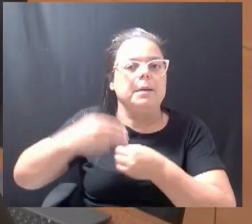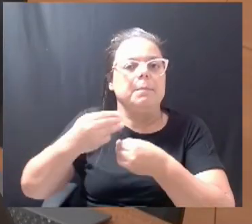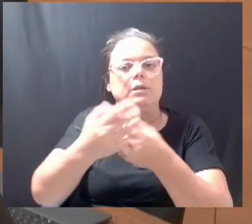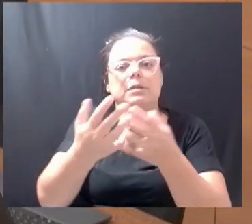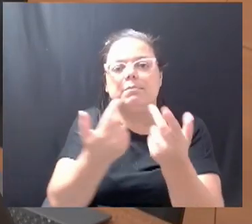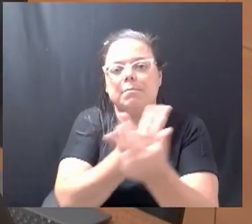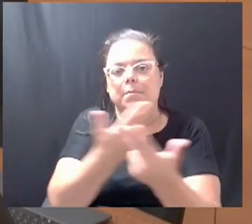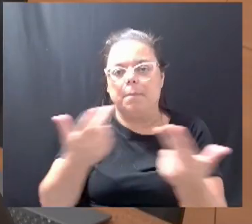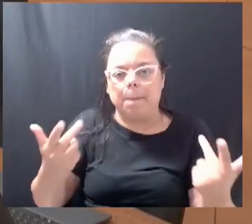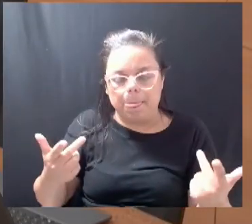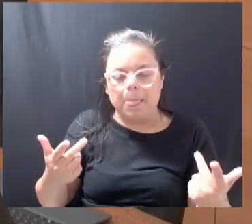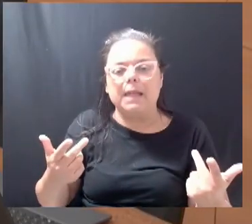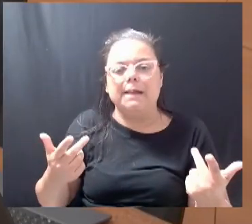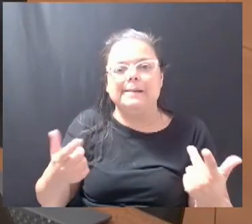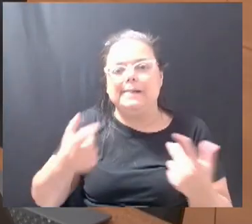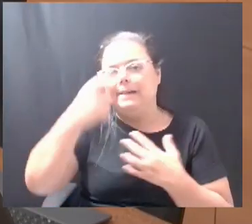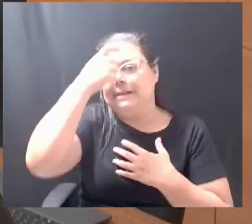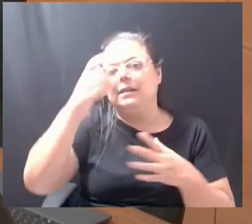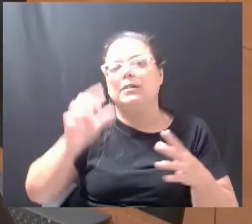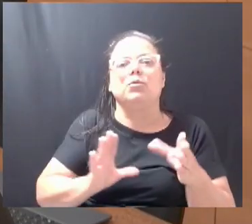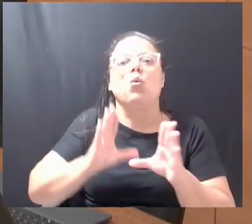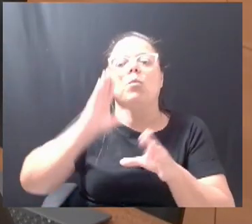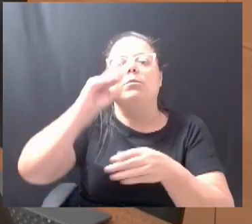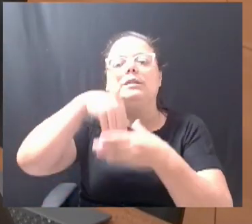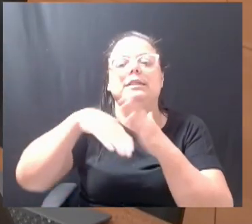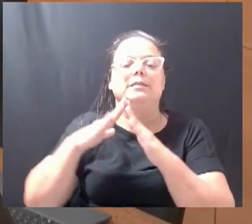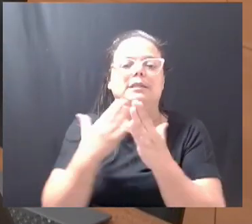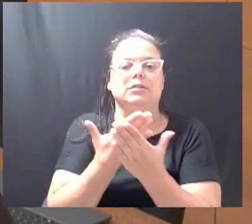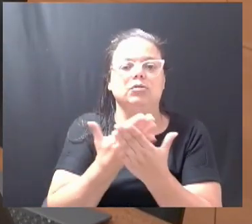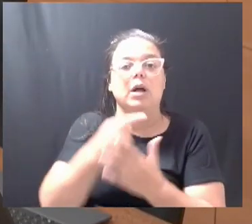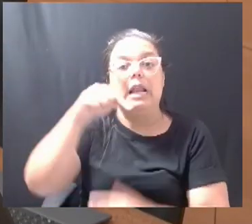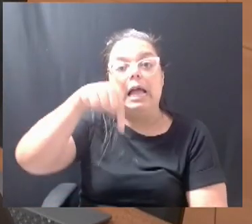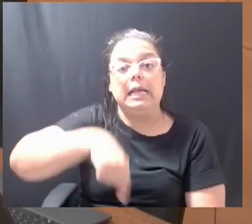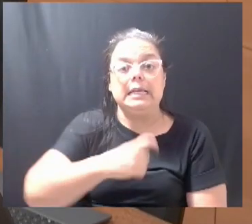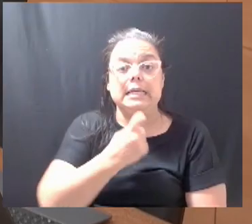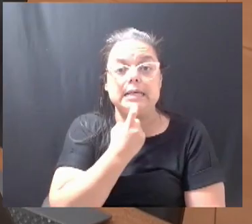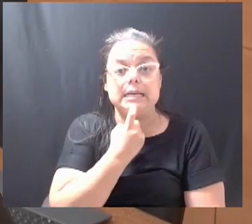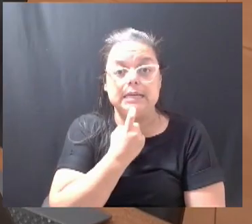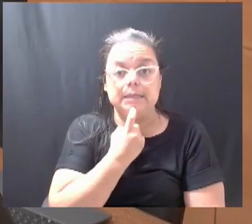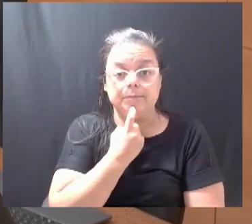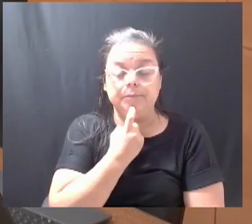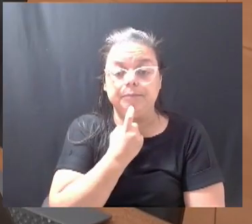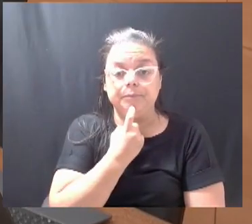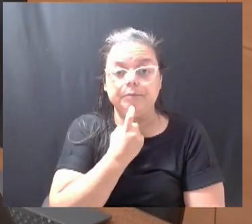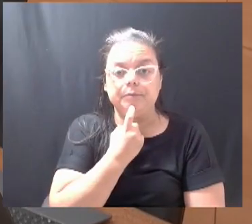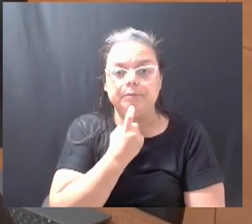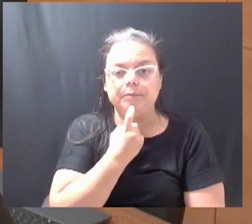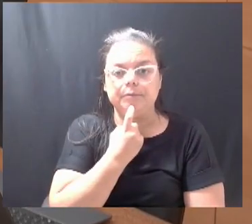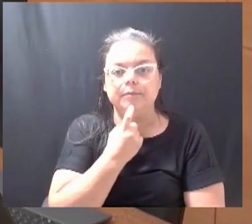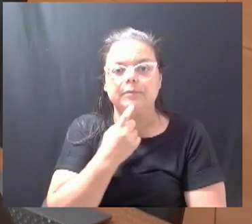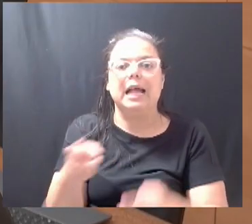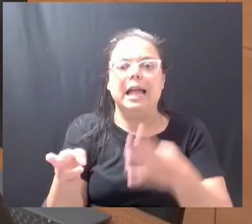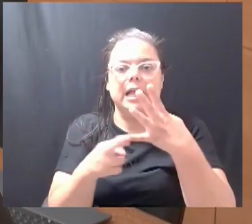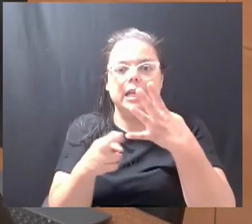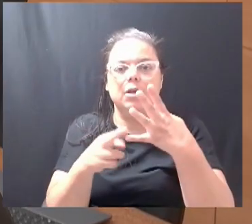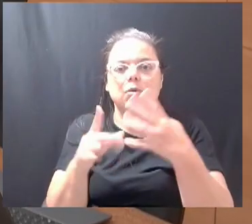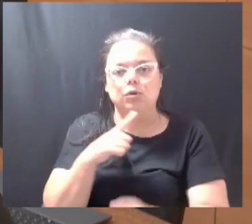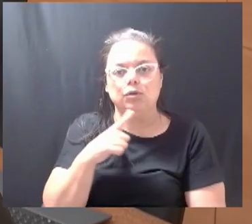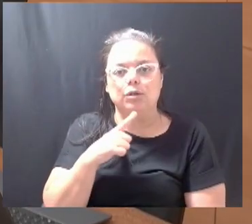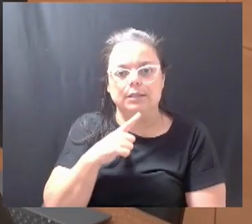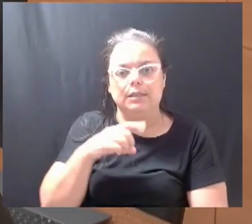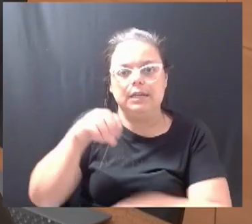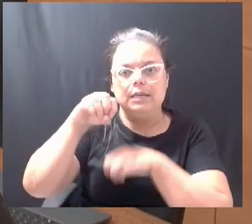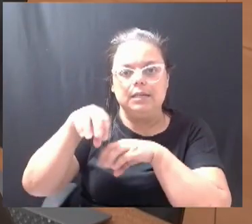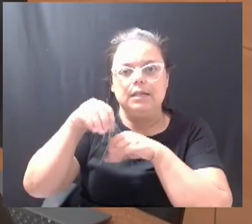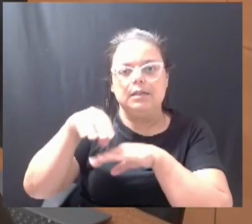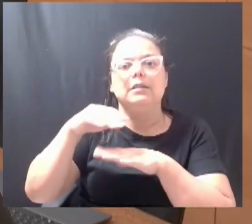gente entrar na escola. Aqui em Campinas, recurso tem, né? Secretaria Municipal de Educação, a gente